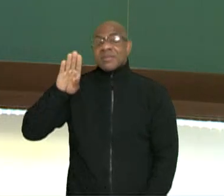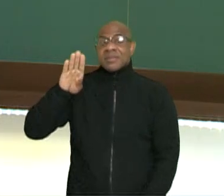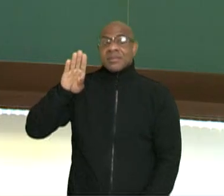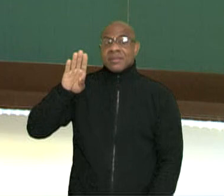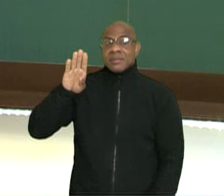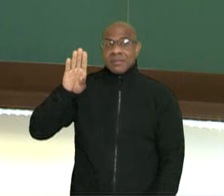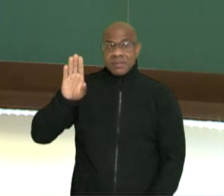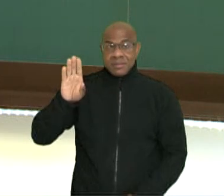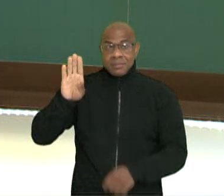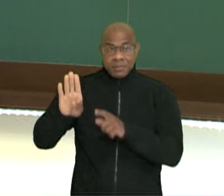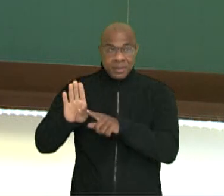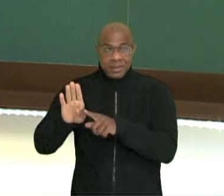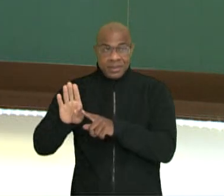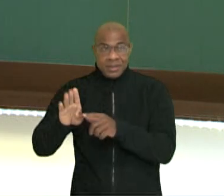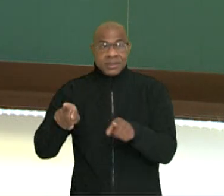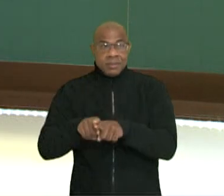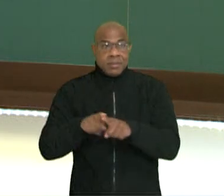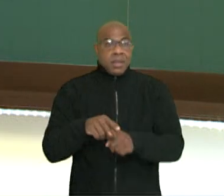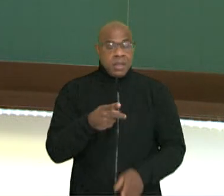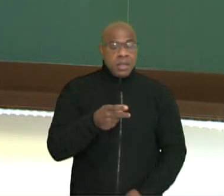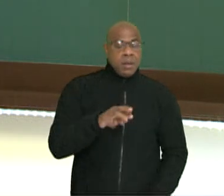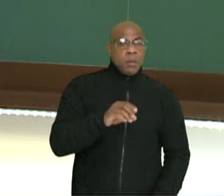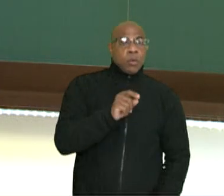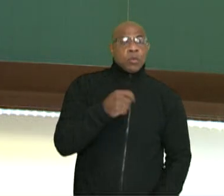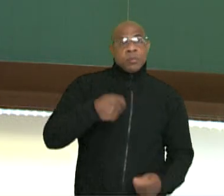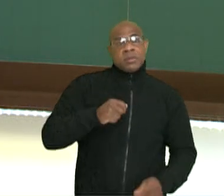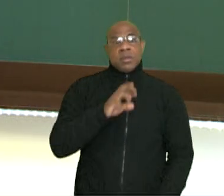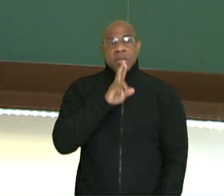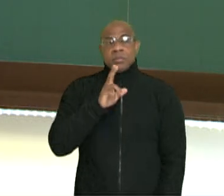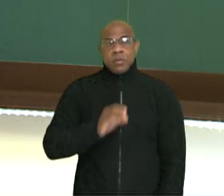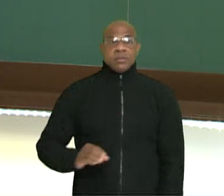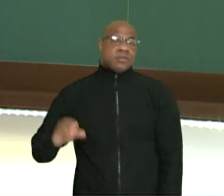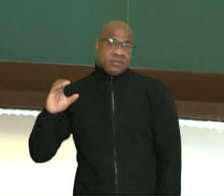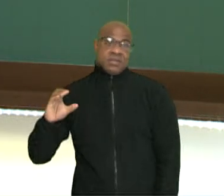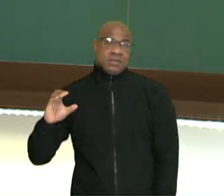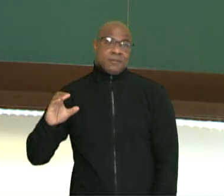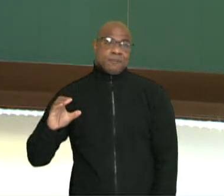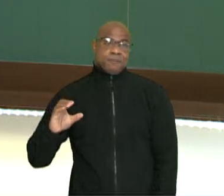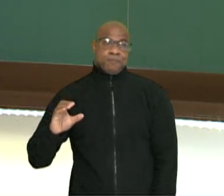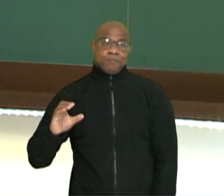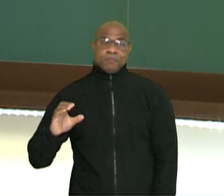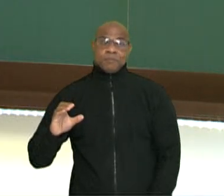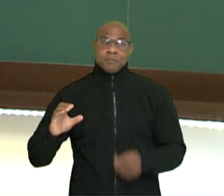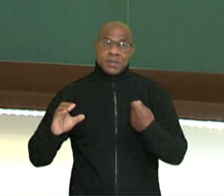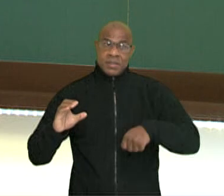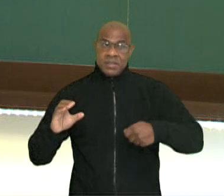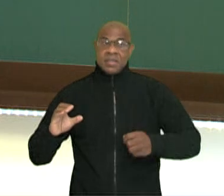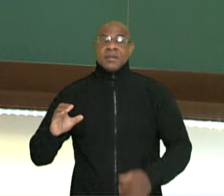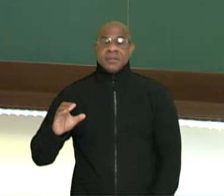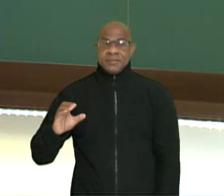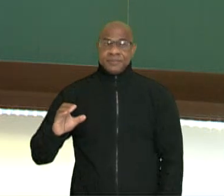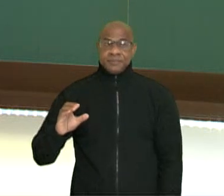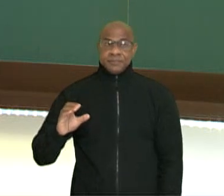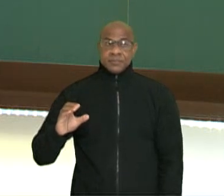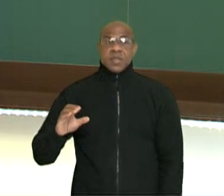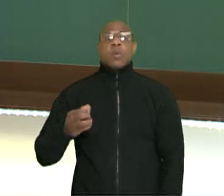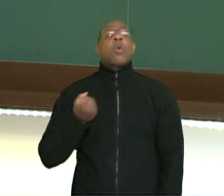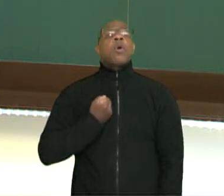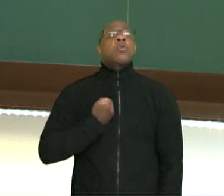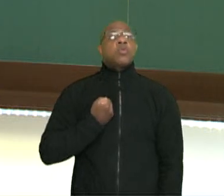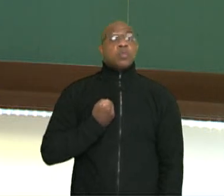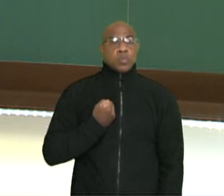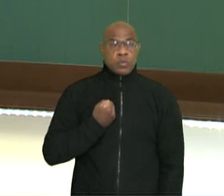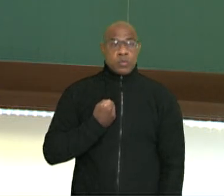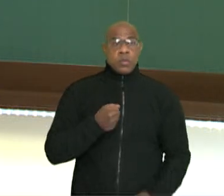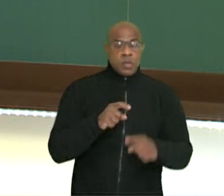sinal trocado, e o produto tem que dar o C é o coeficiente que está sozinho, certo? 9. Então, quais são os números que